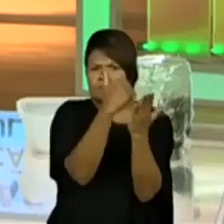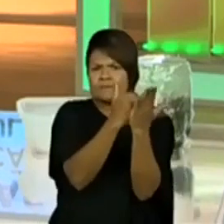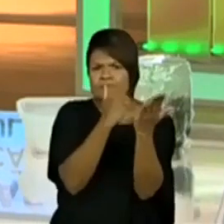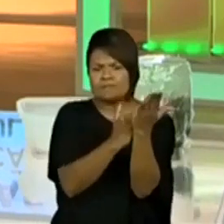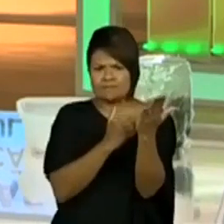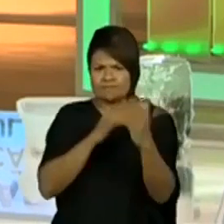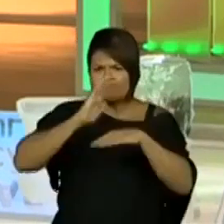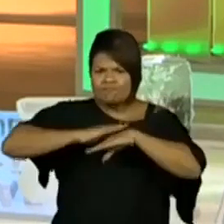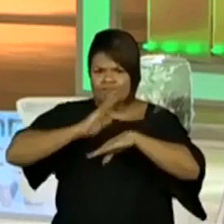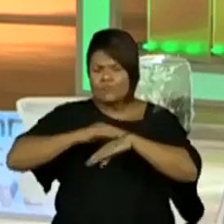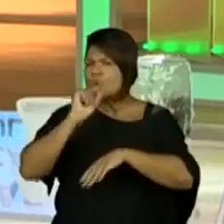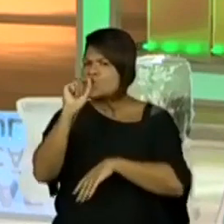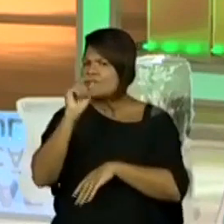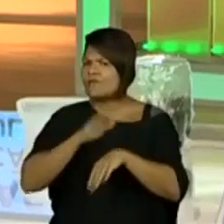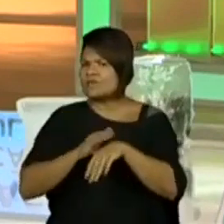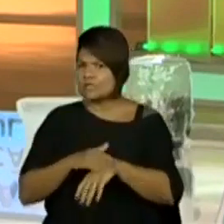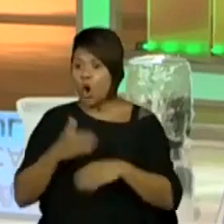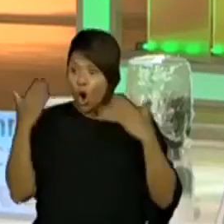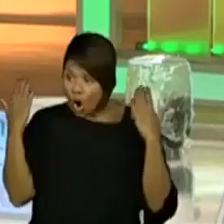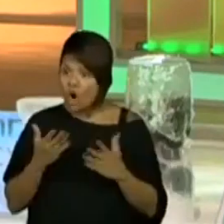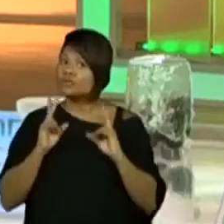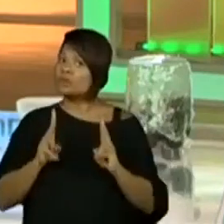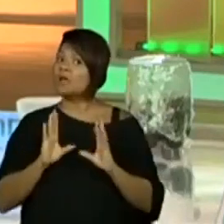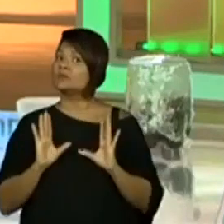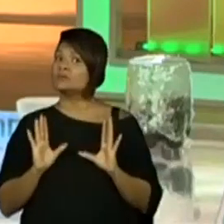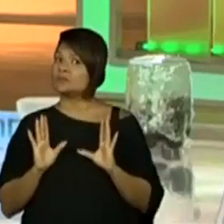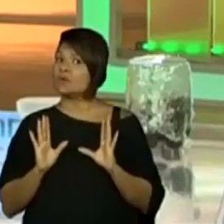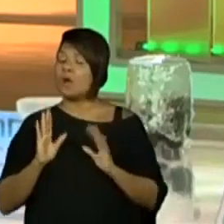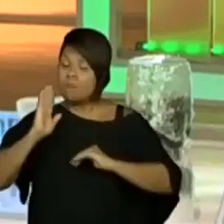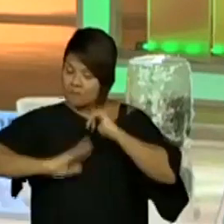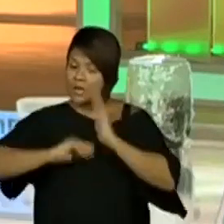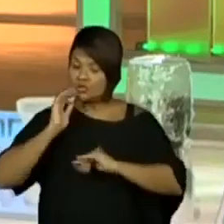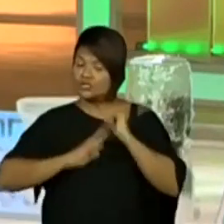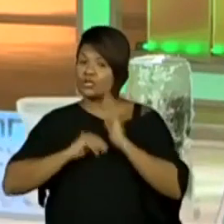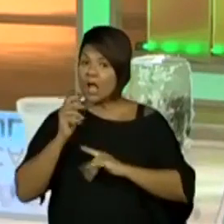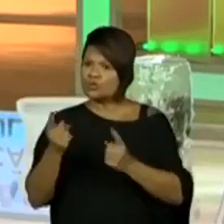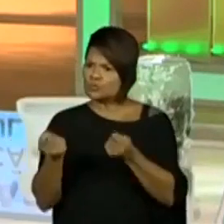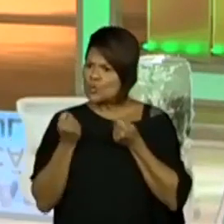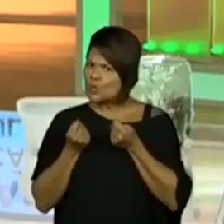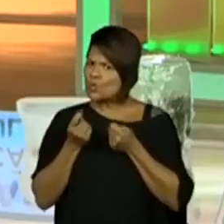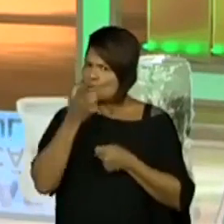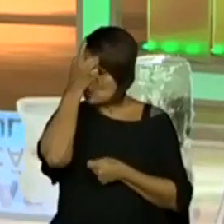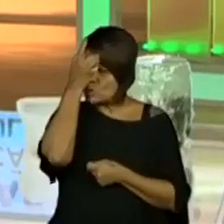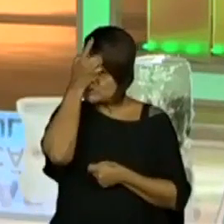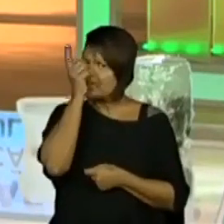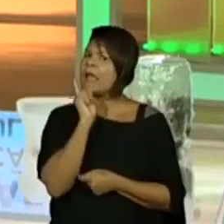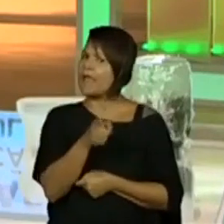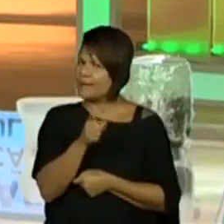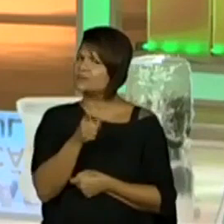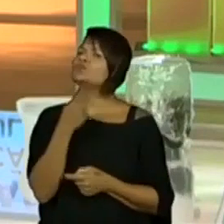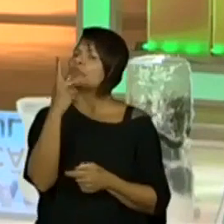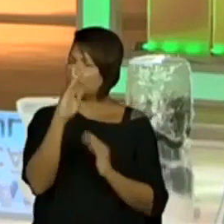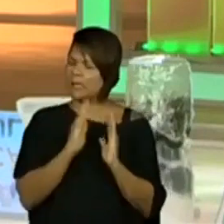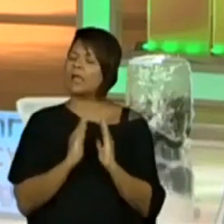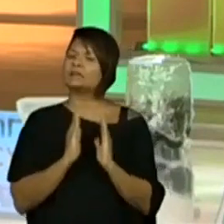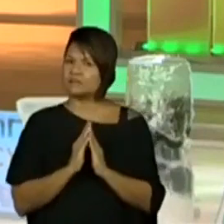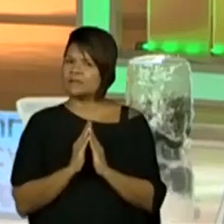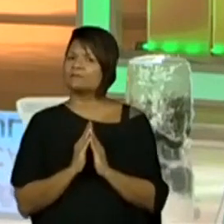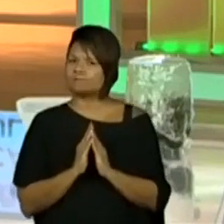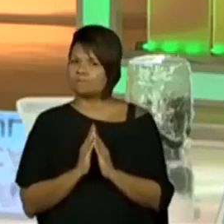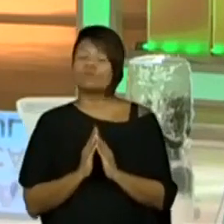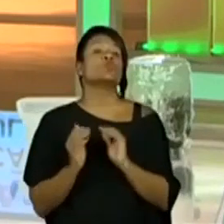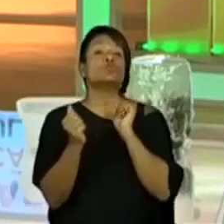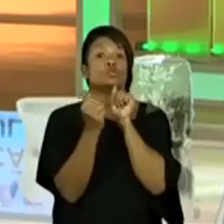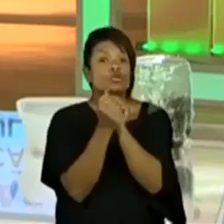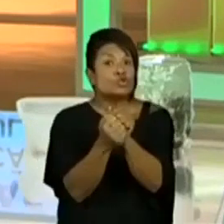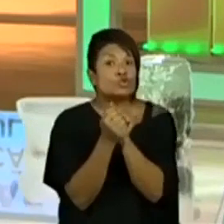caderno e começar hoje mesmo a praticar o consumo consciente aí na casa de vocês.